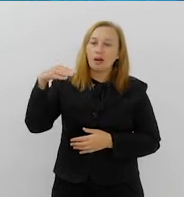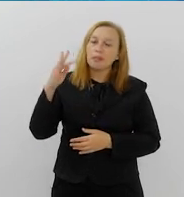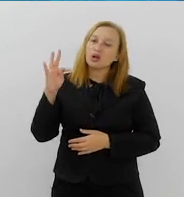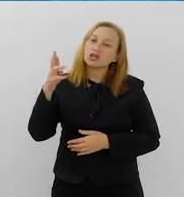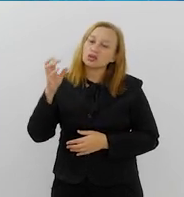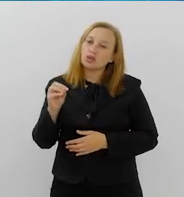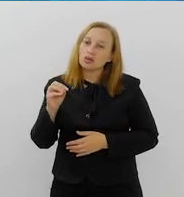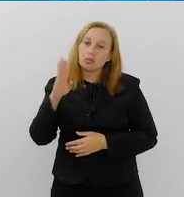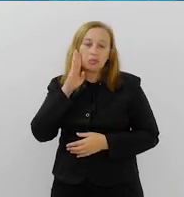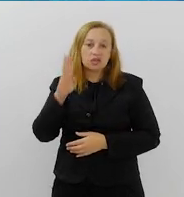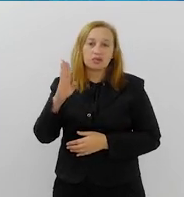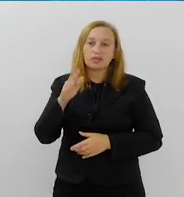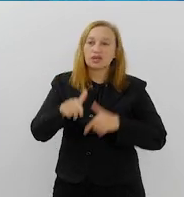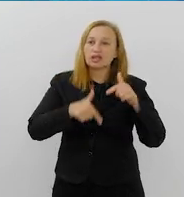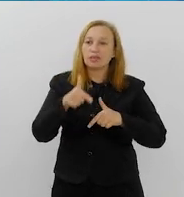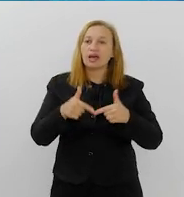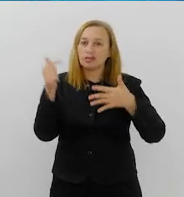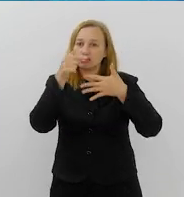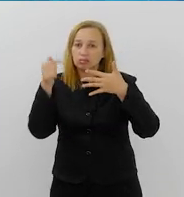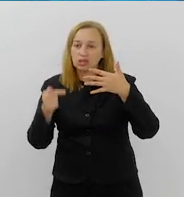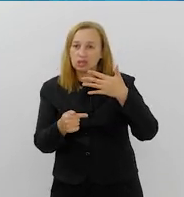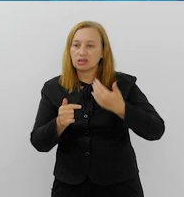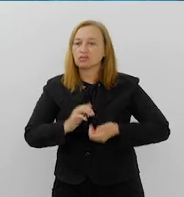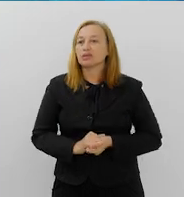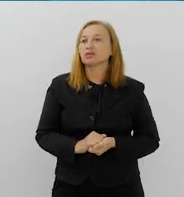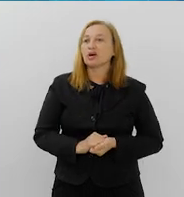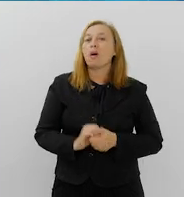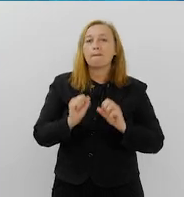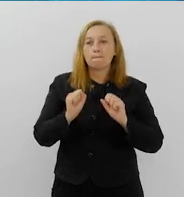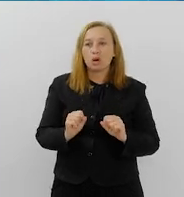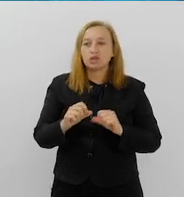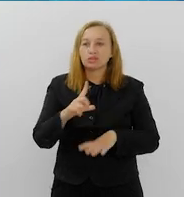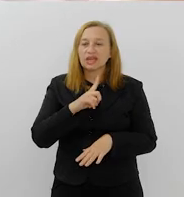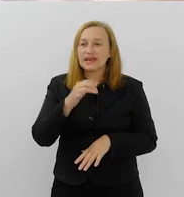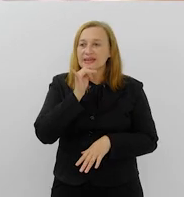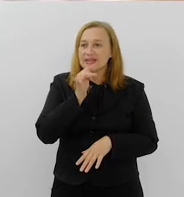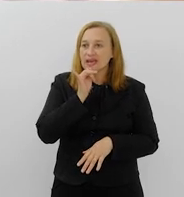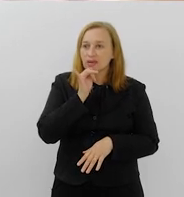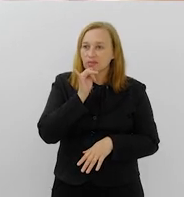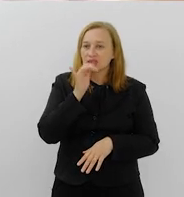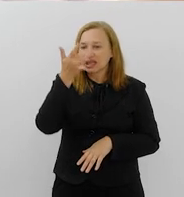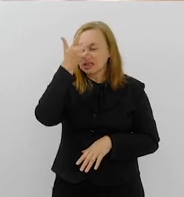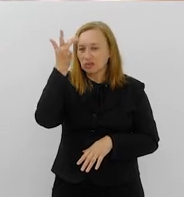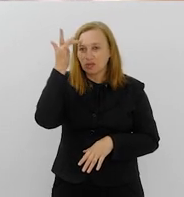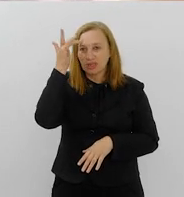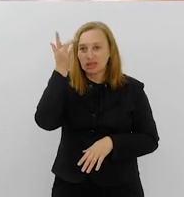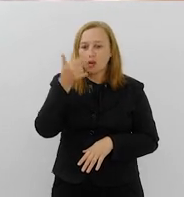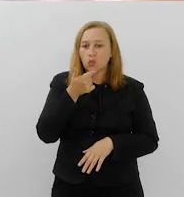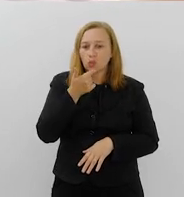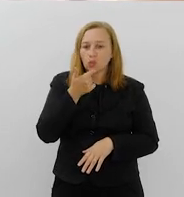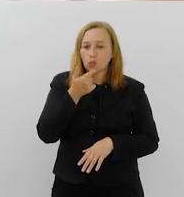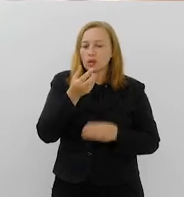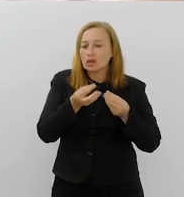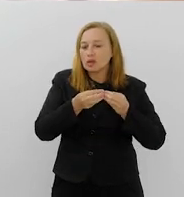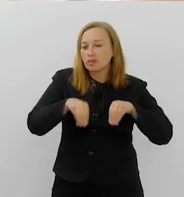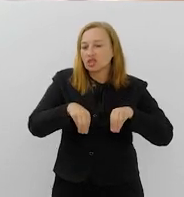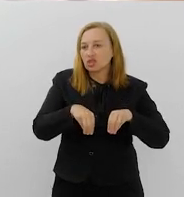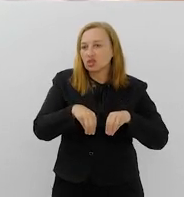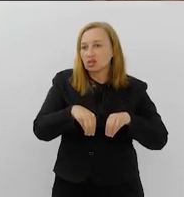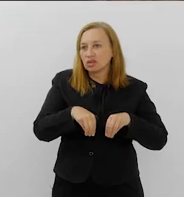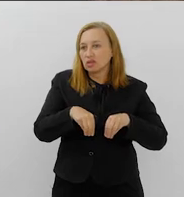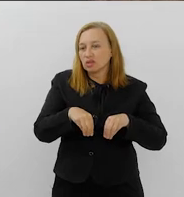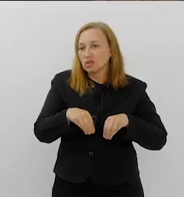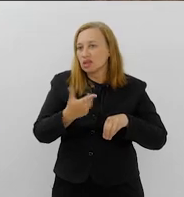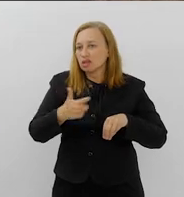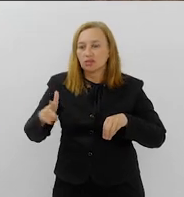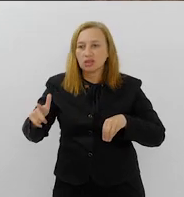para trabalhar esses pontos. Nós podemos ter, por exemplo, a nossa saúde mental afetada sem